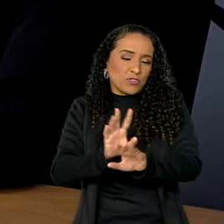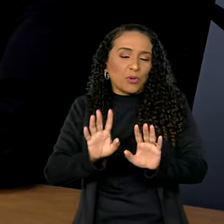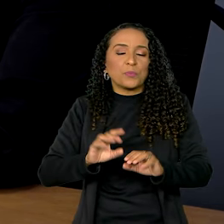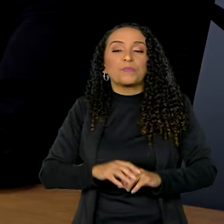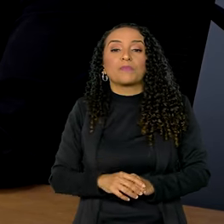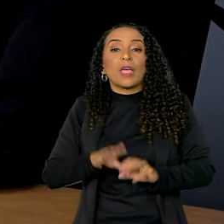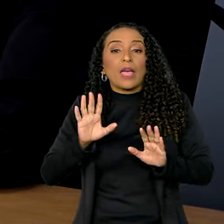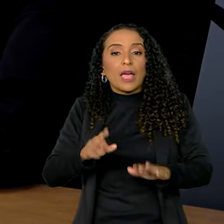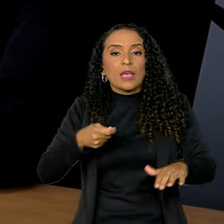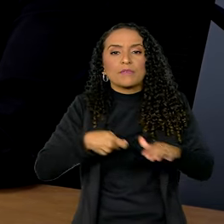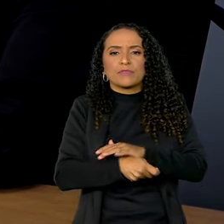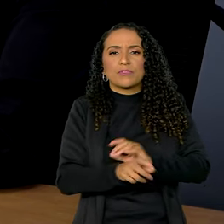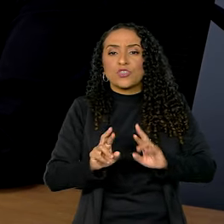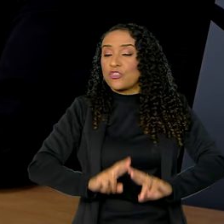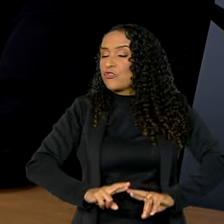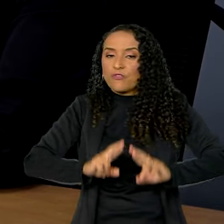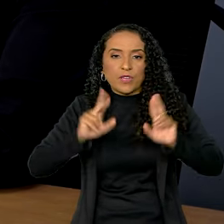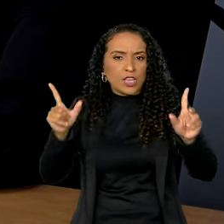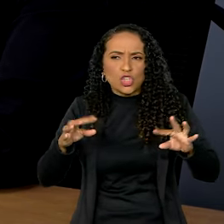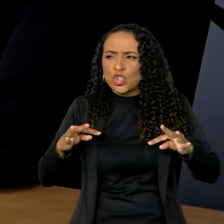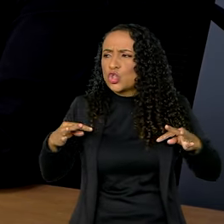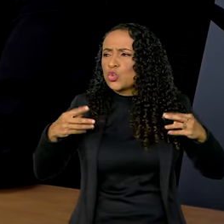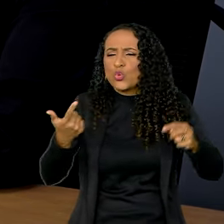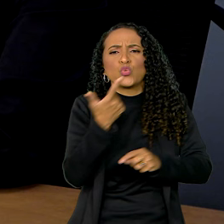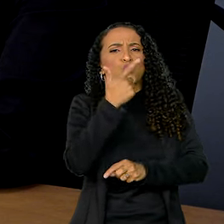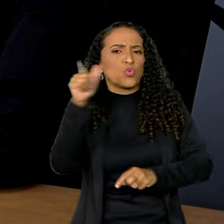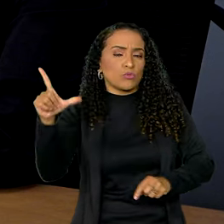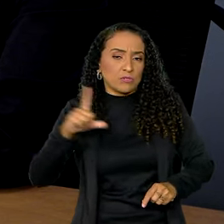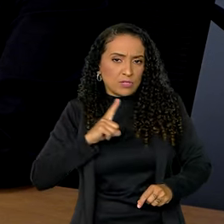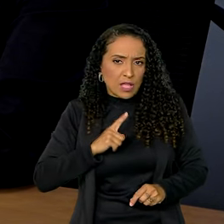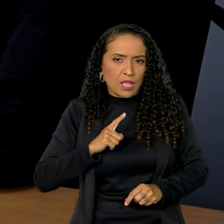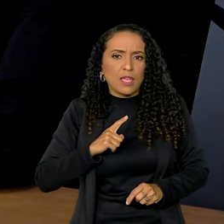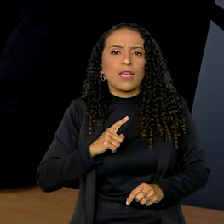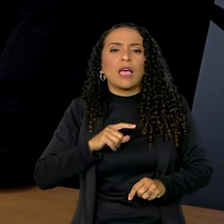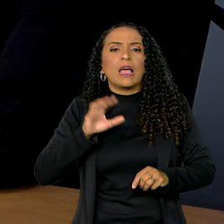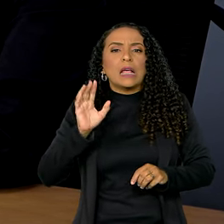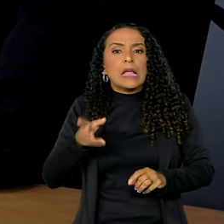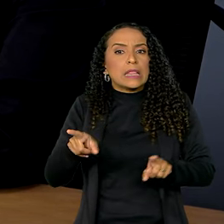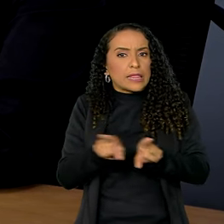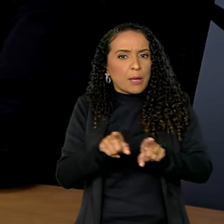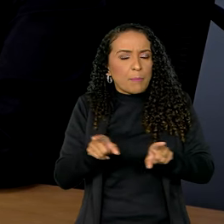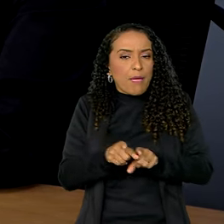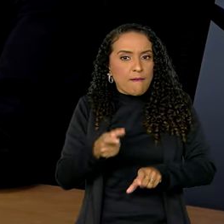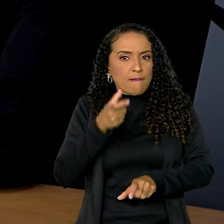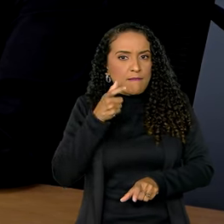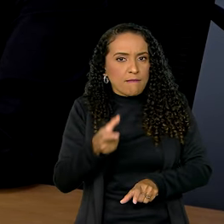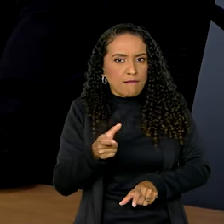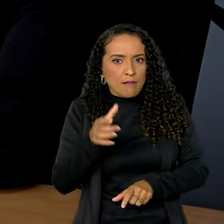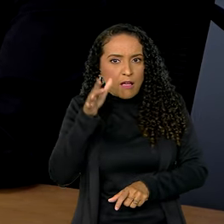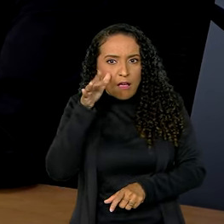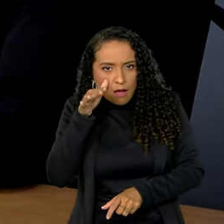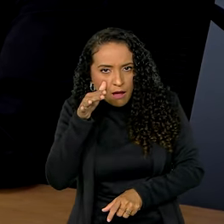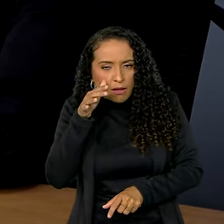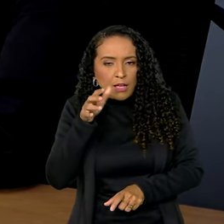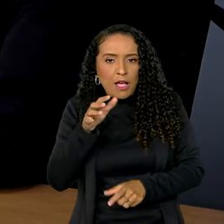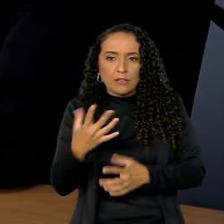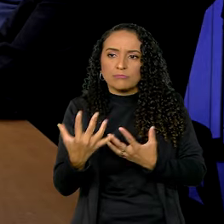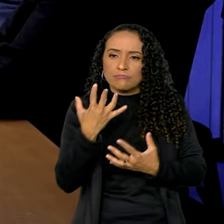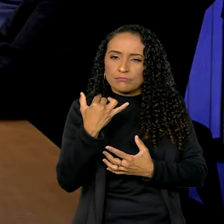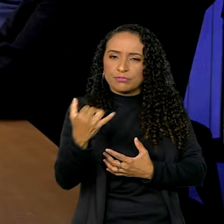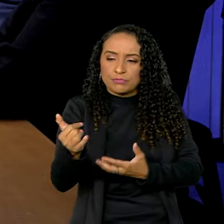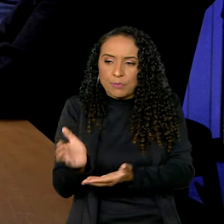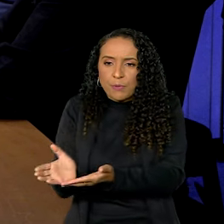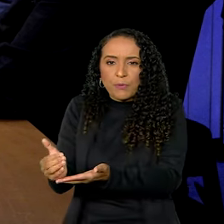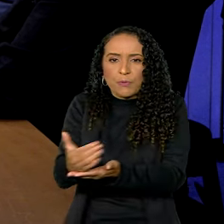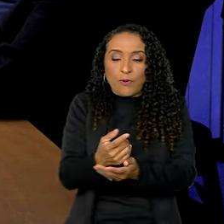ele ele é um fundo completamente diferente de todos os outros que existem bastante ambicioso ele pretende atrair valores bastante